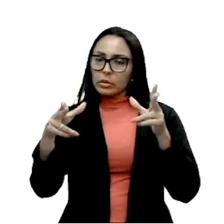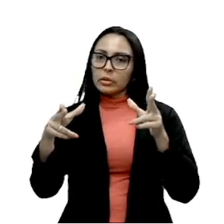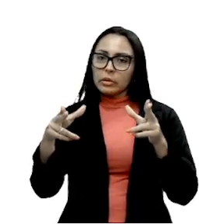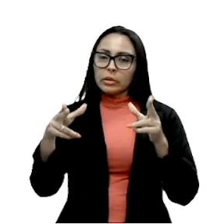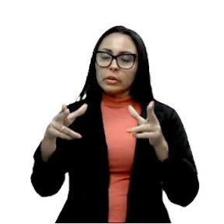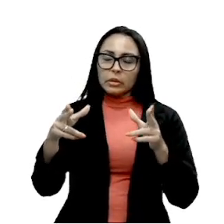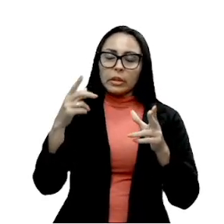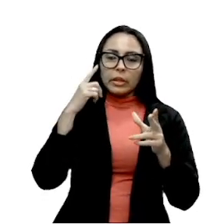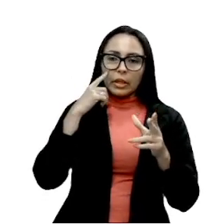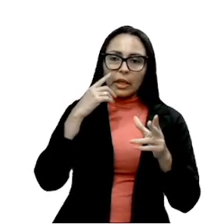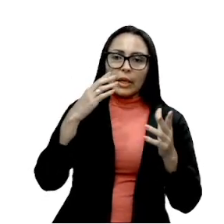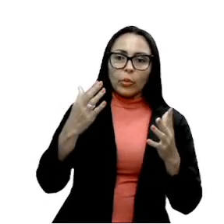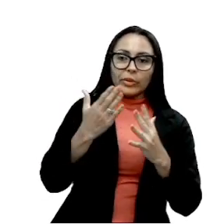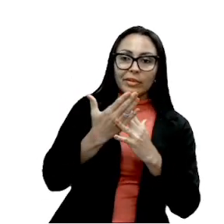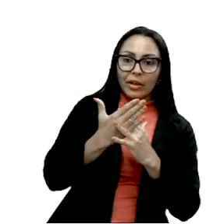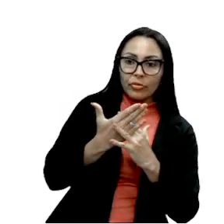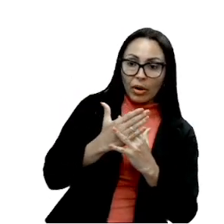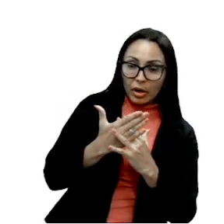o intervalo onde você